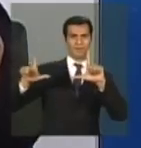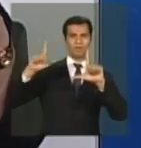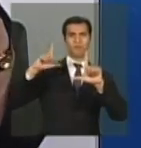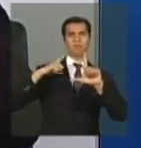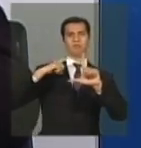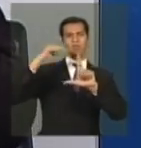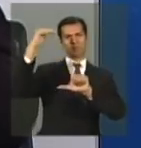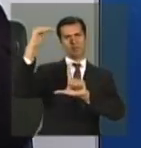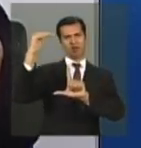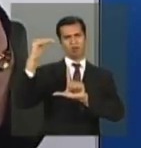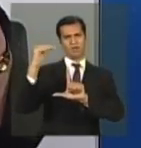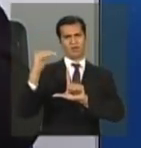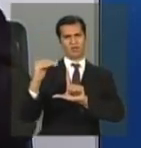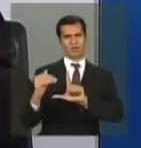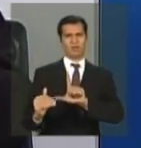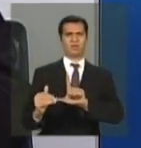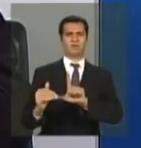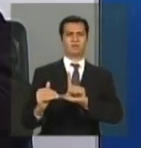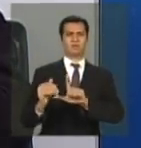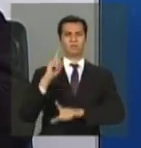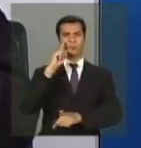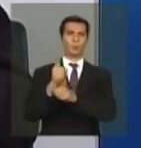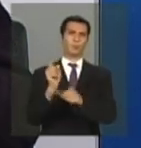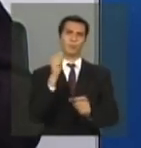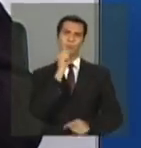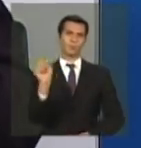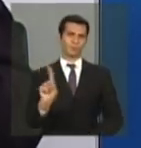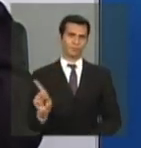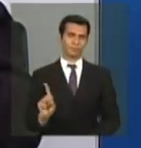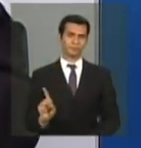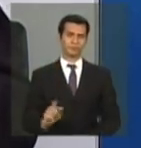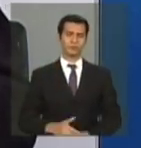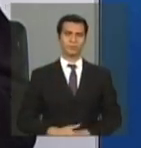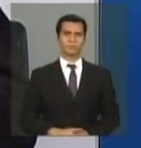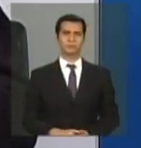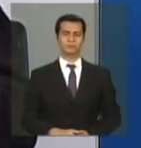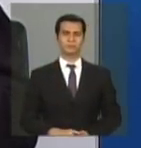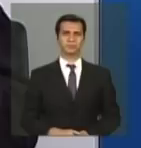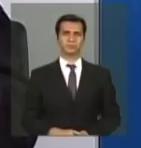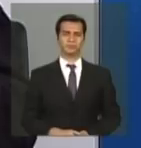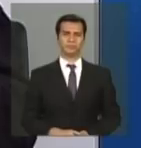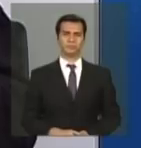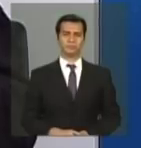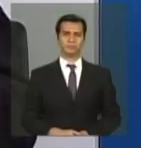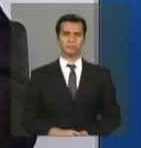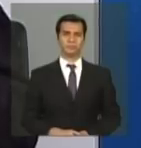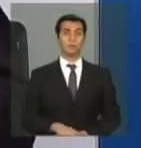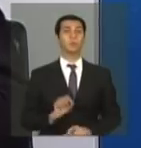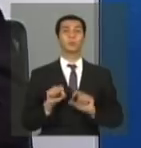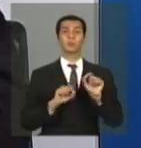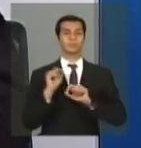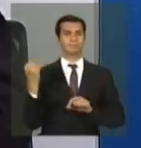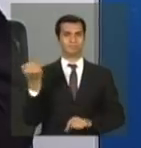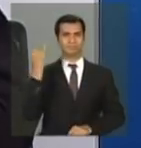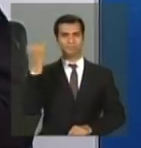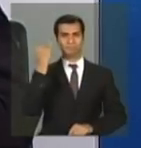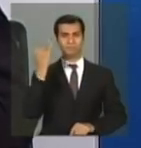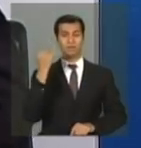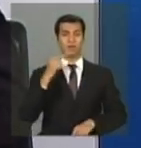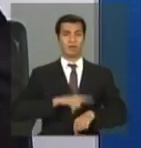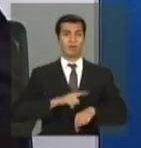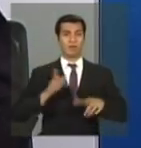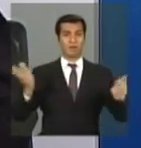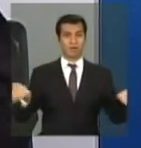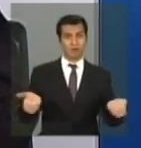os alunos, os beneficiários não localizados. E o que é importante, quando se busca agora, nesse